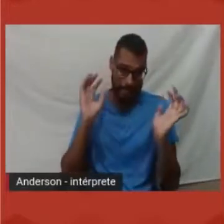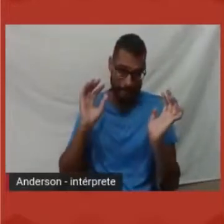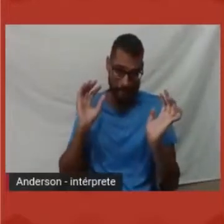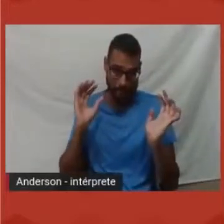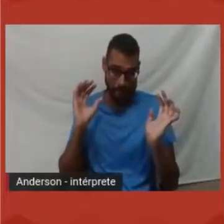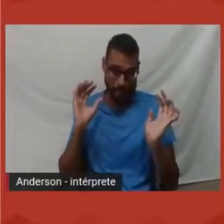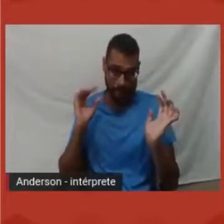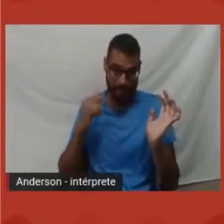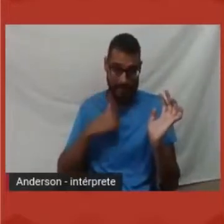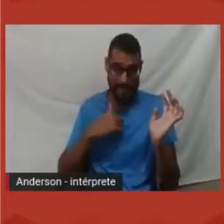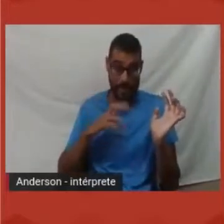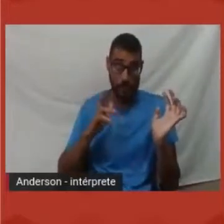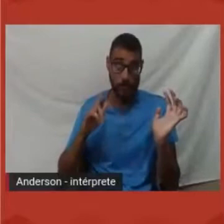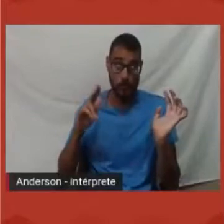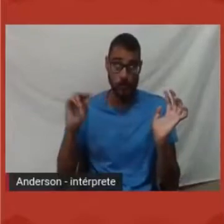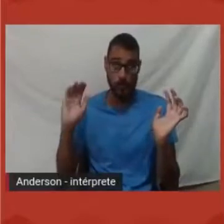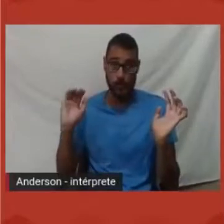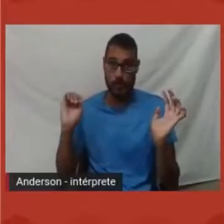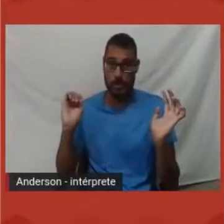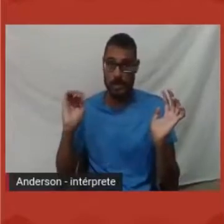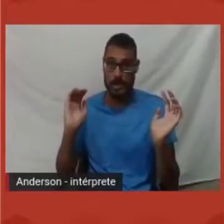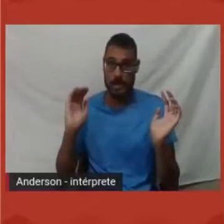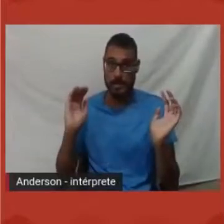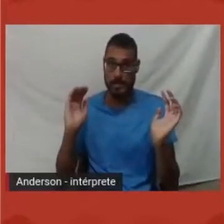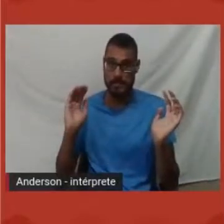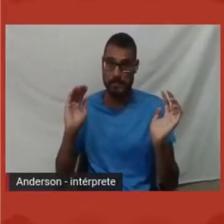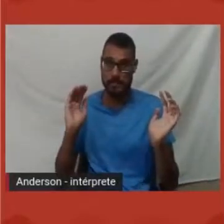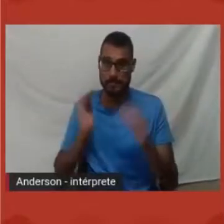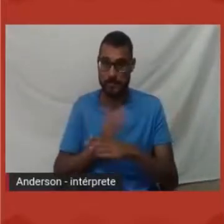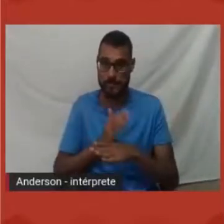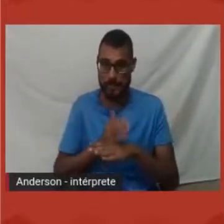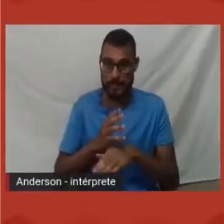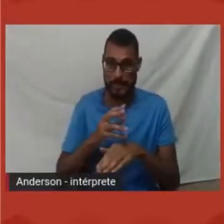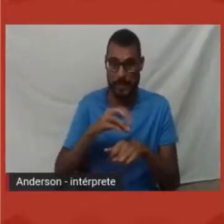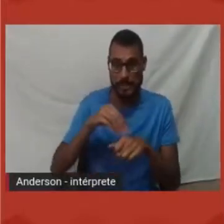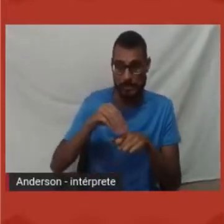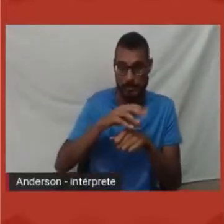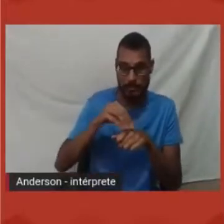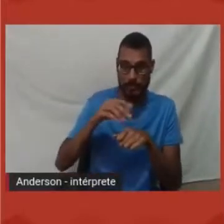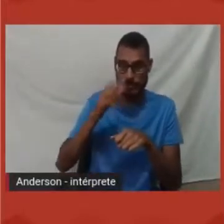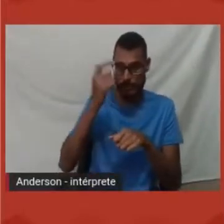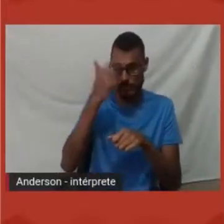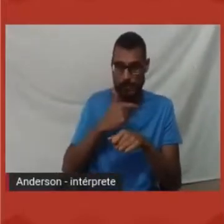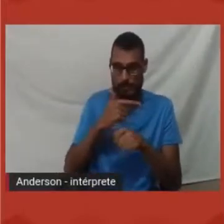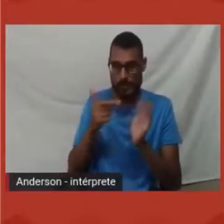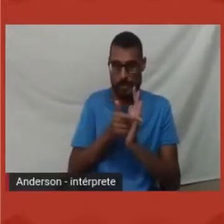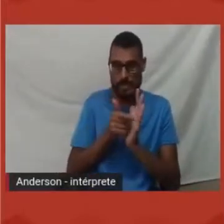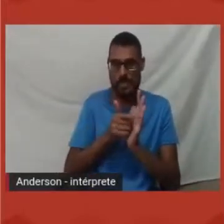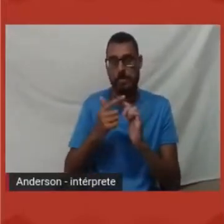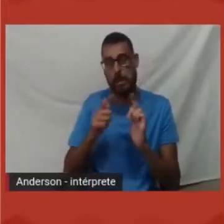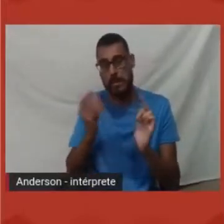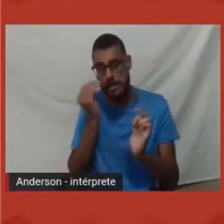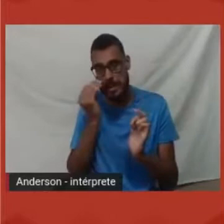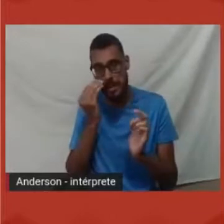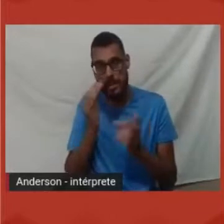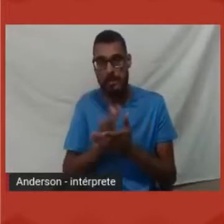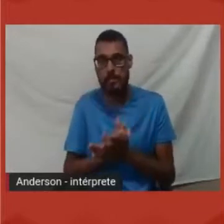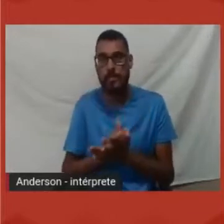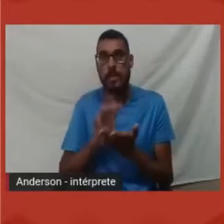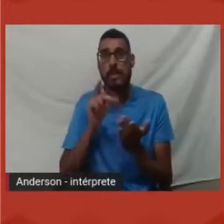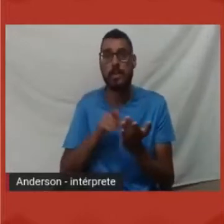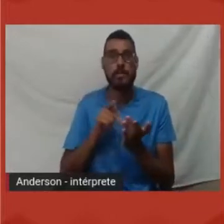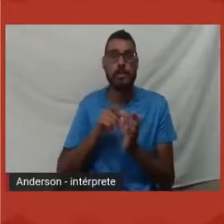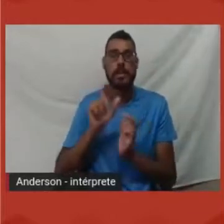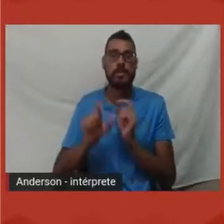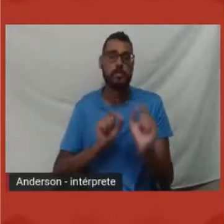nunca vivenciei essa posição com o PBL, mas vamos tentar. Na verdade, né, essa